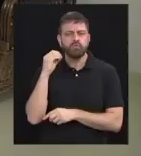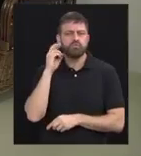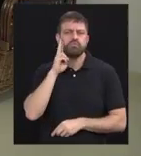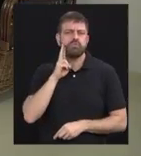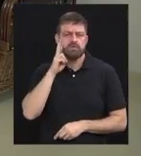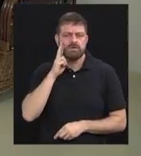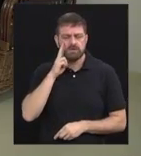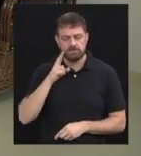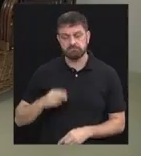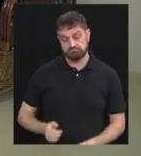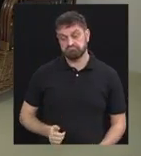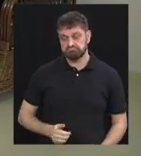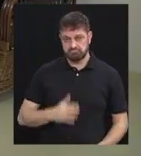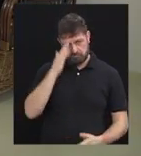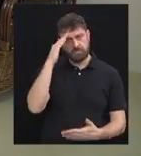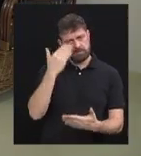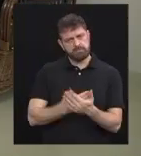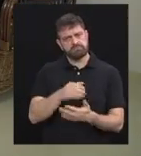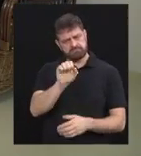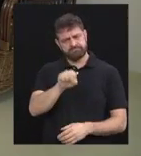Eu acredito que sim.